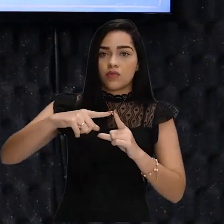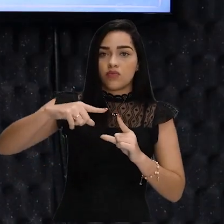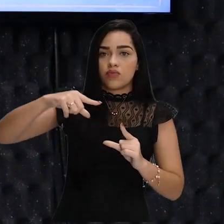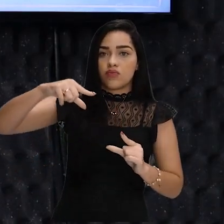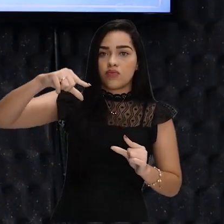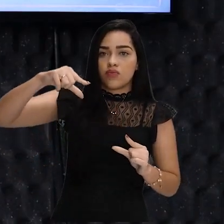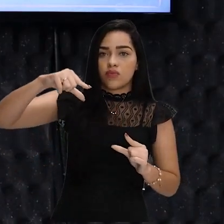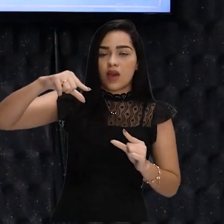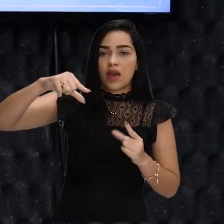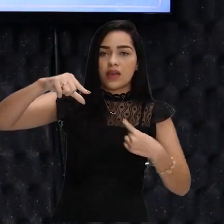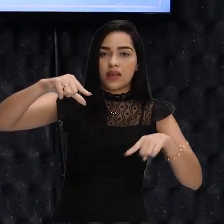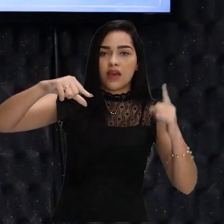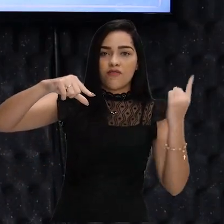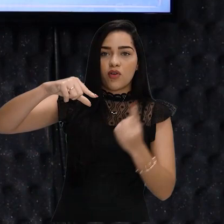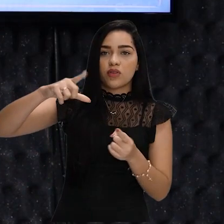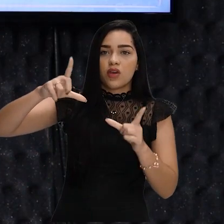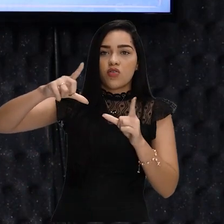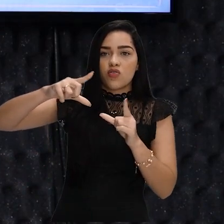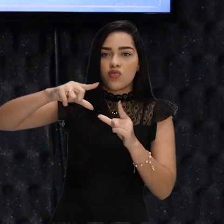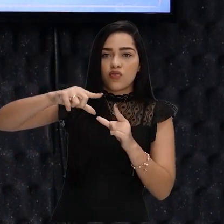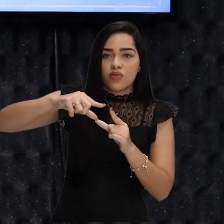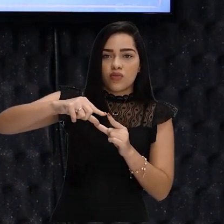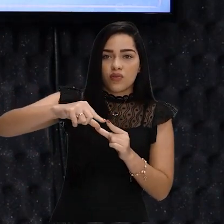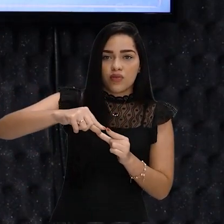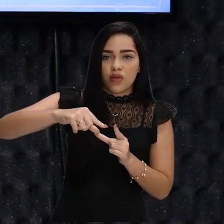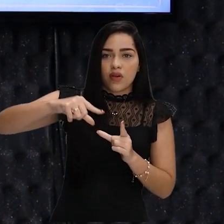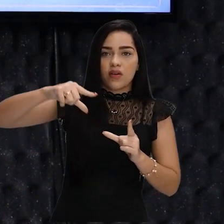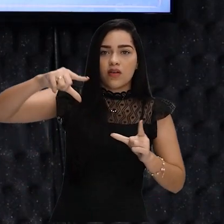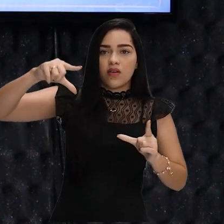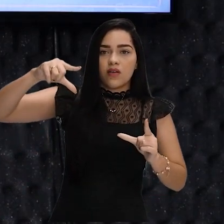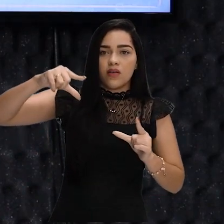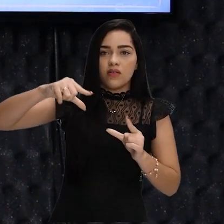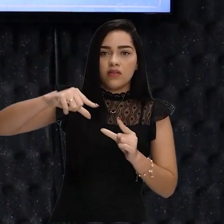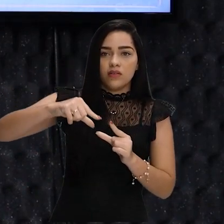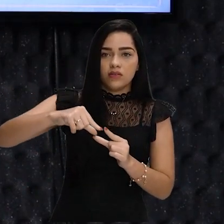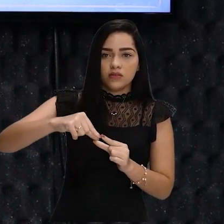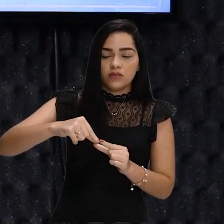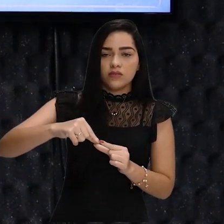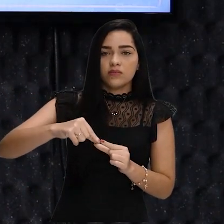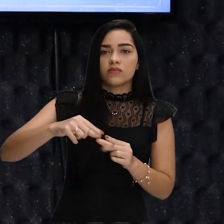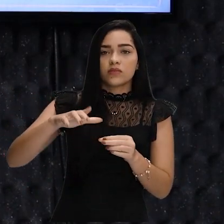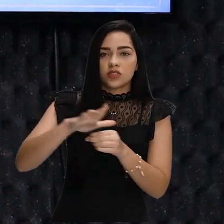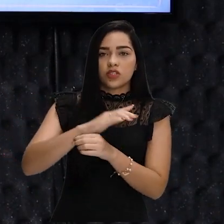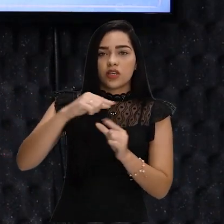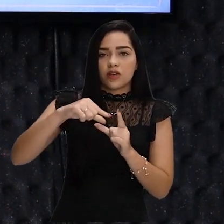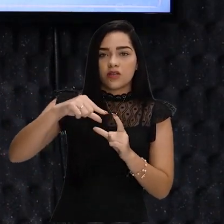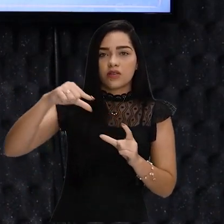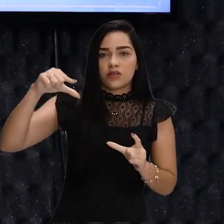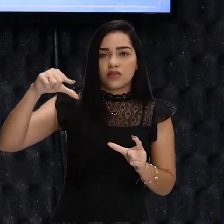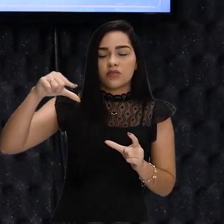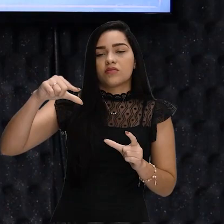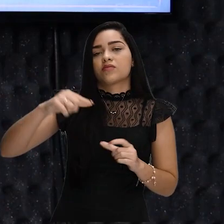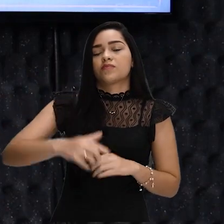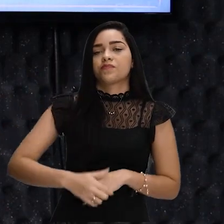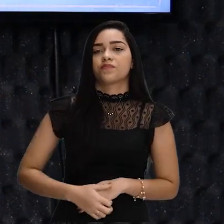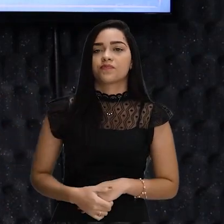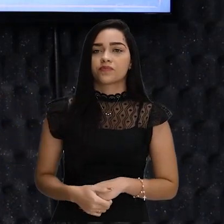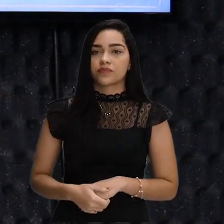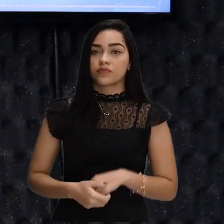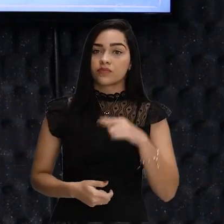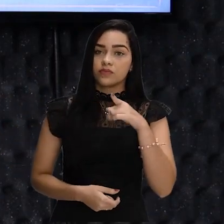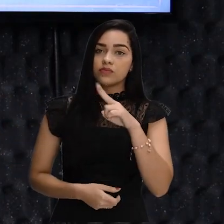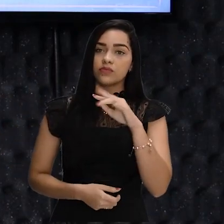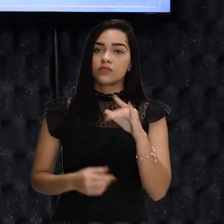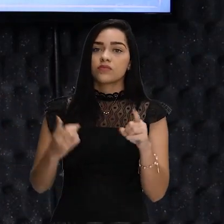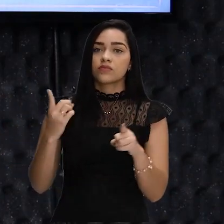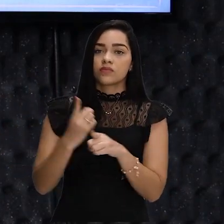certa maleabilidade para poder, em momentos em que a bexiga ela está cheia, ela possa ser um pouquinho tensionada. Então, você